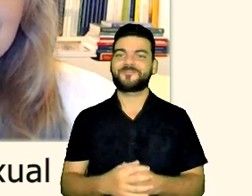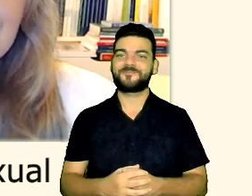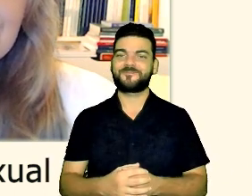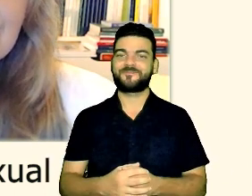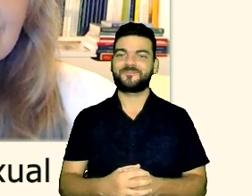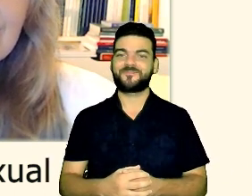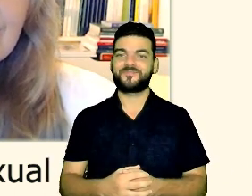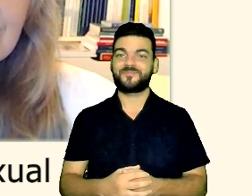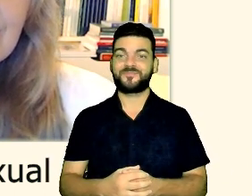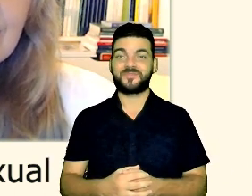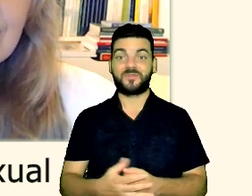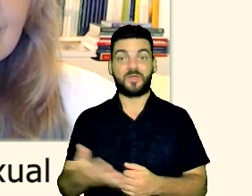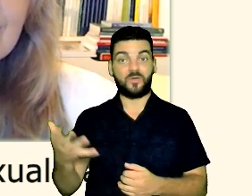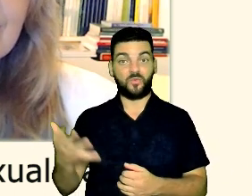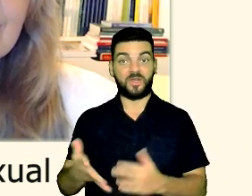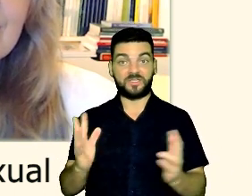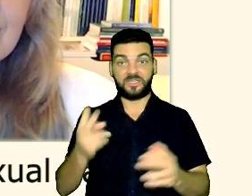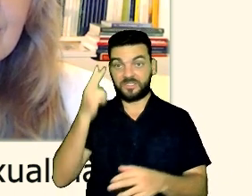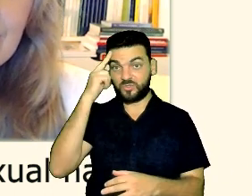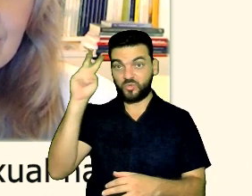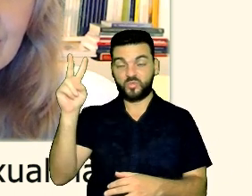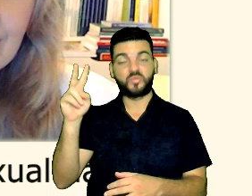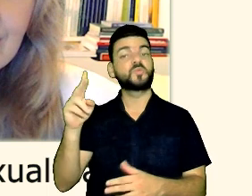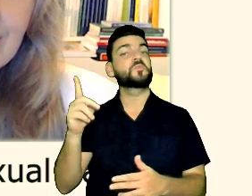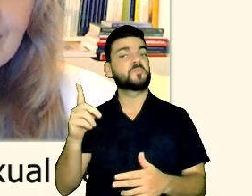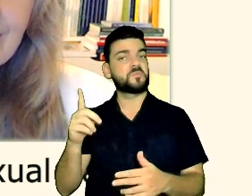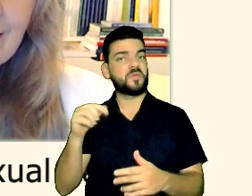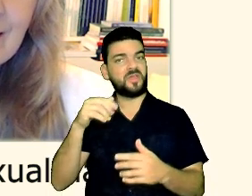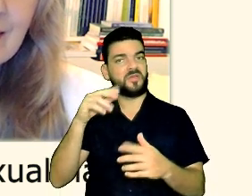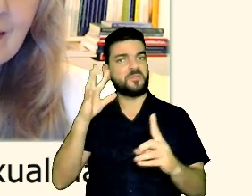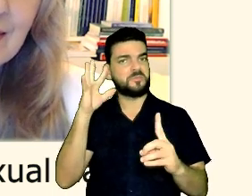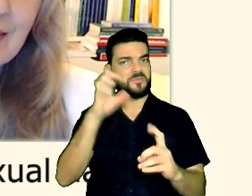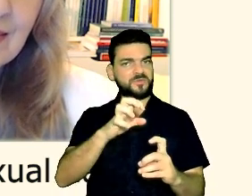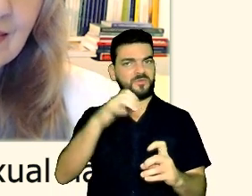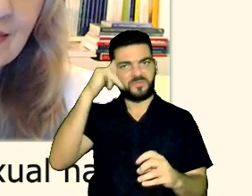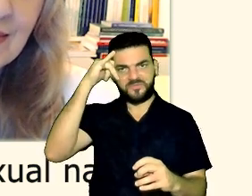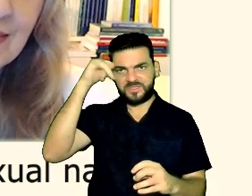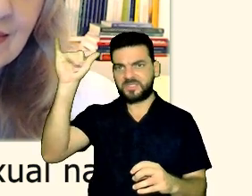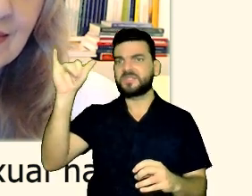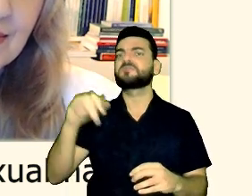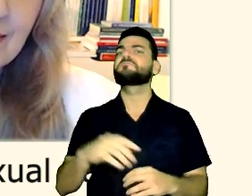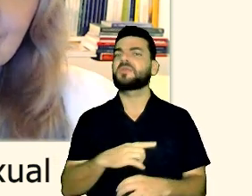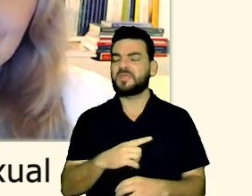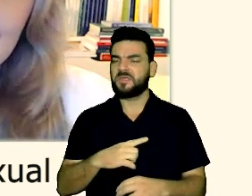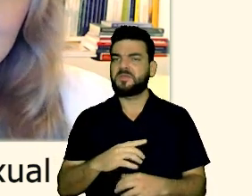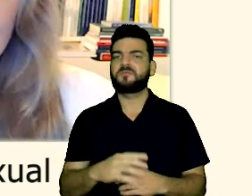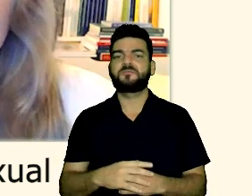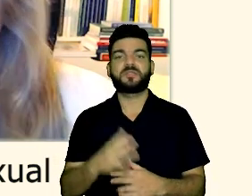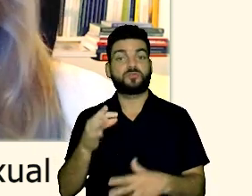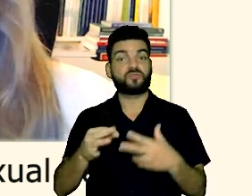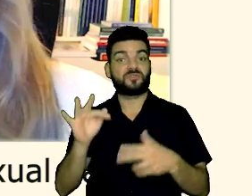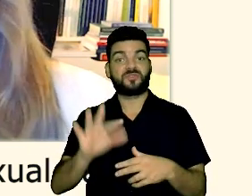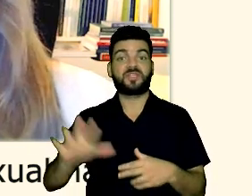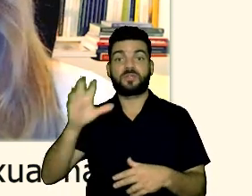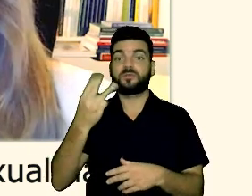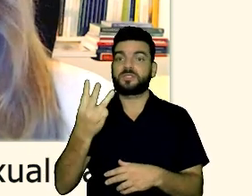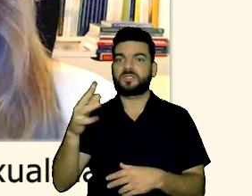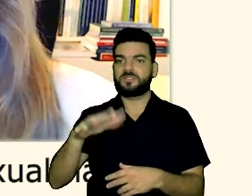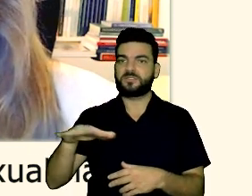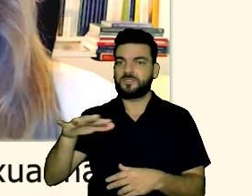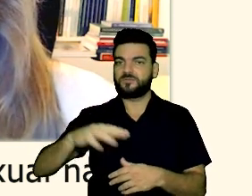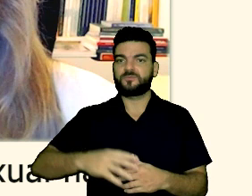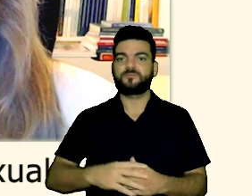e enfrentamento do assédio moral e sexual na Justiça Federal da Terceira Região. Eu vou iniciar